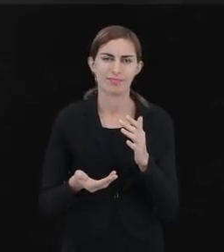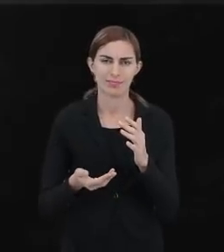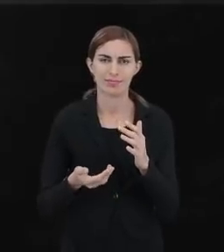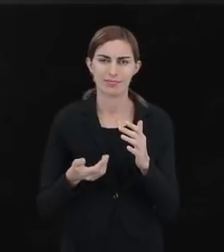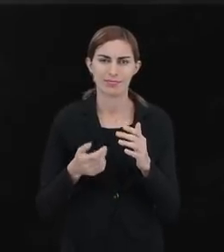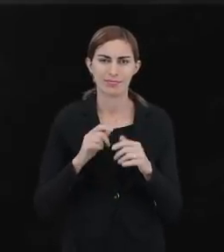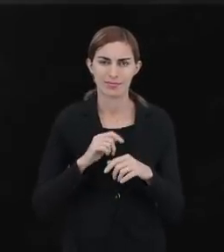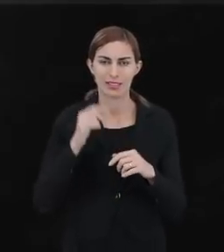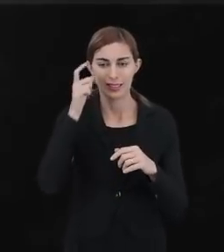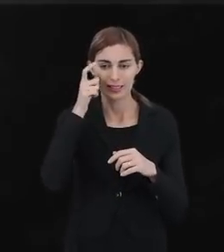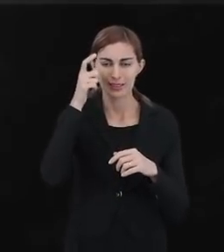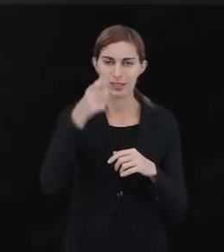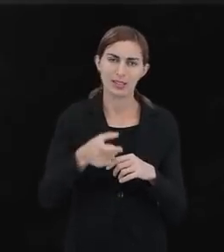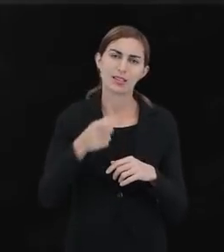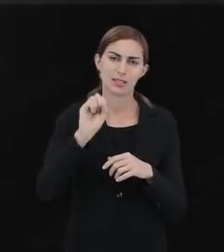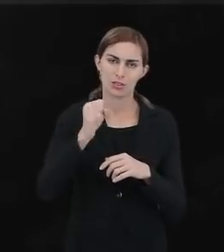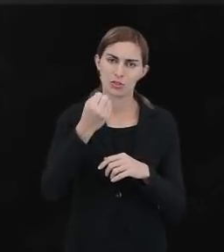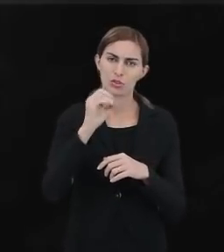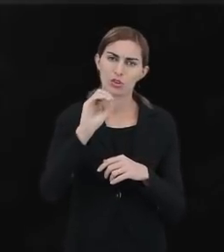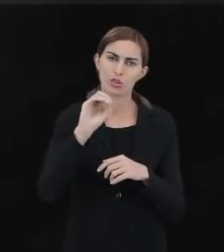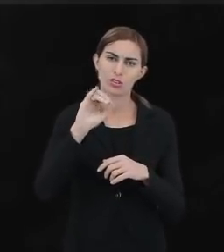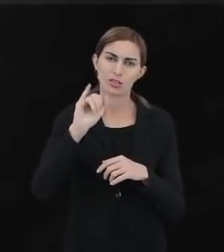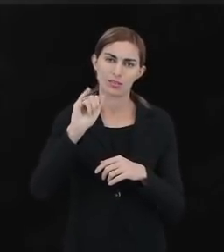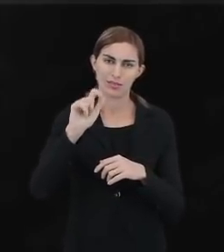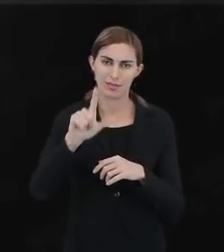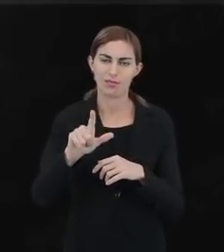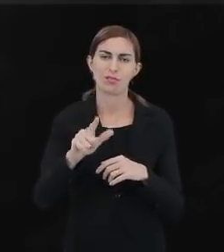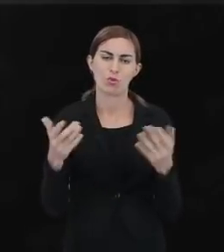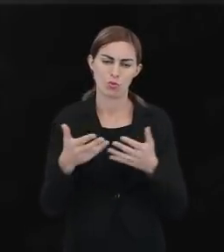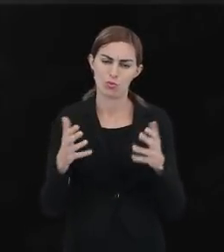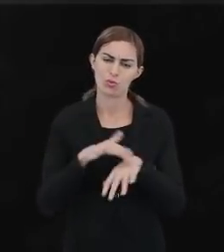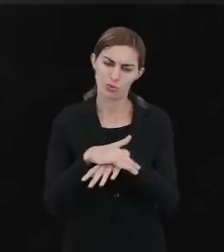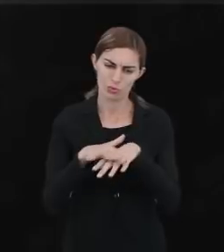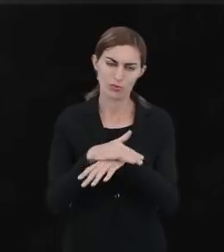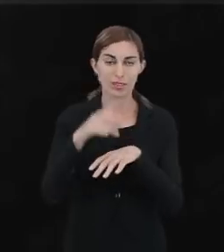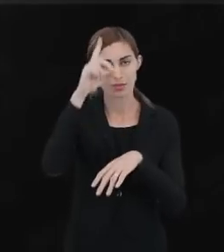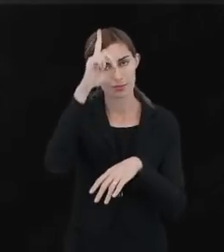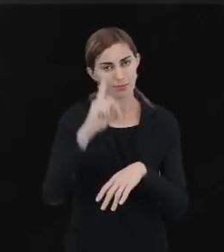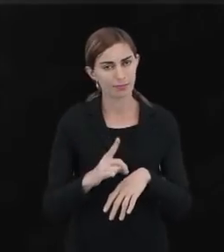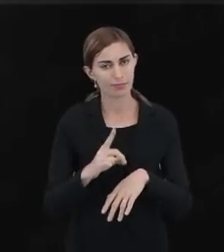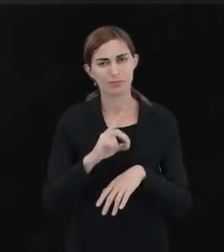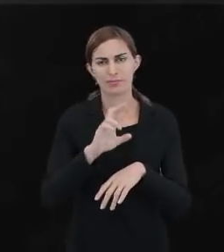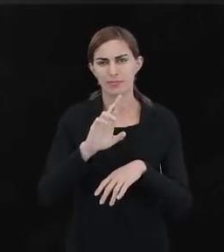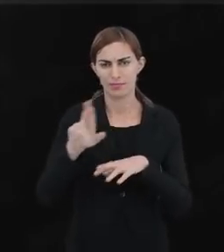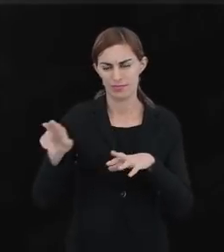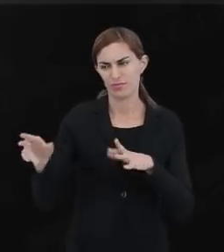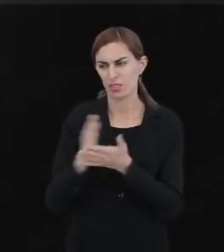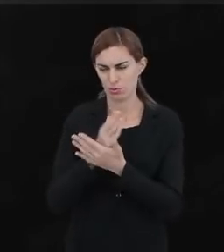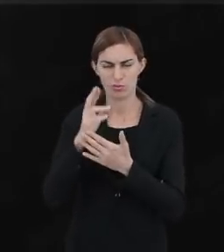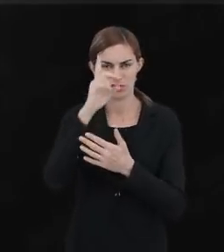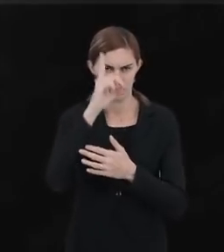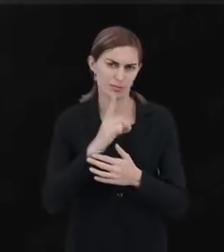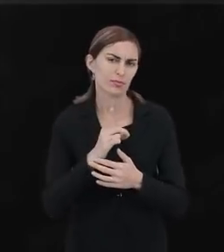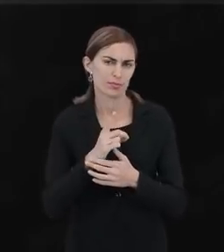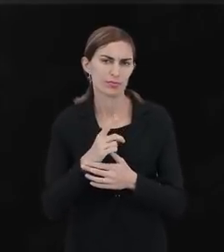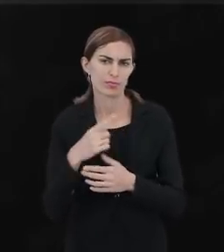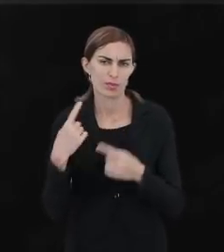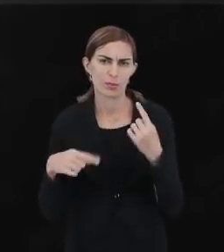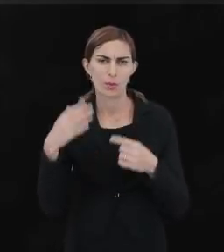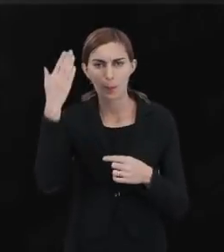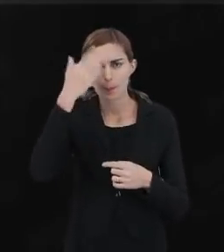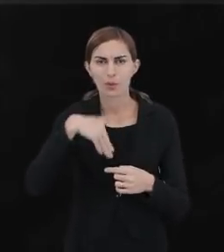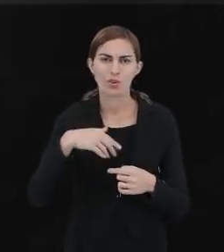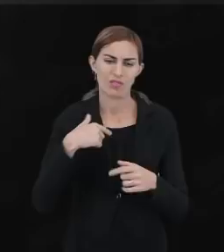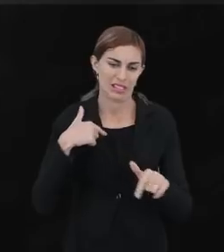social não é então hoje por exemplo conversando com muitos diretores alemães até colocam que eles têm